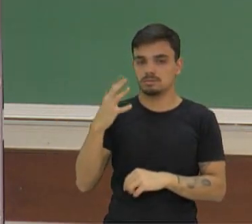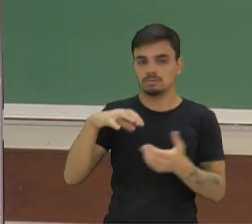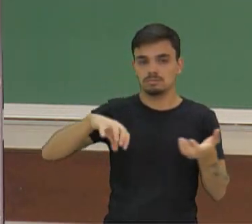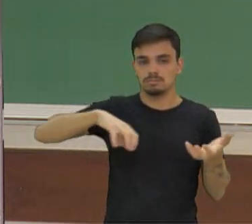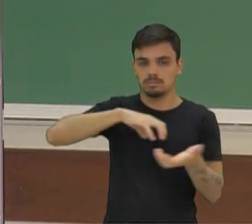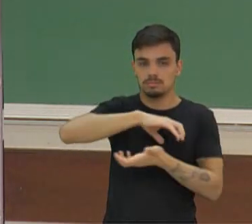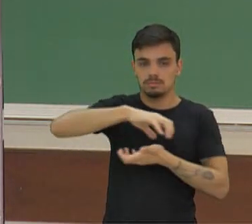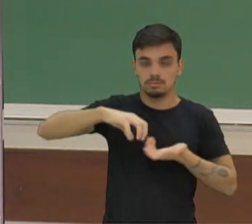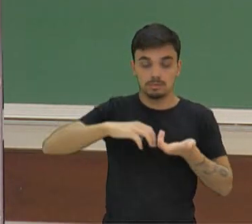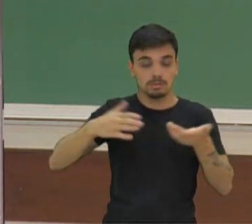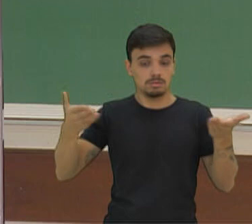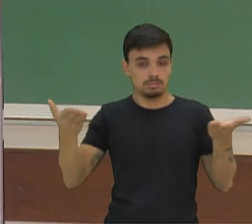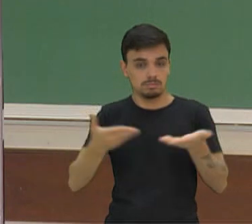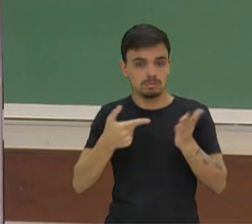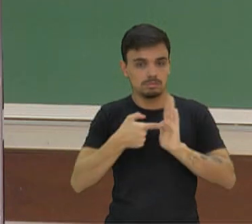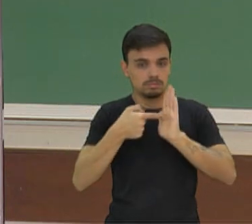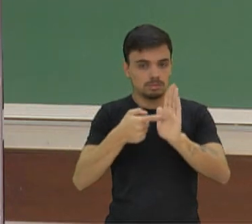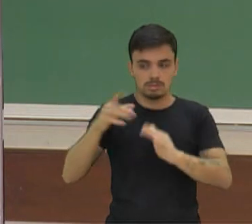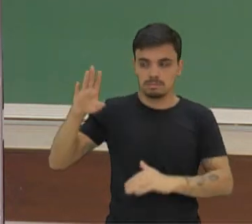a Balaiada.